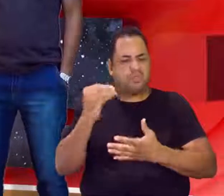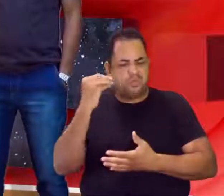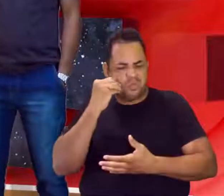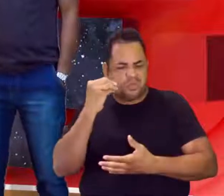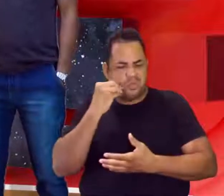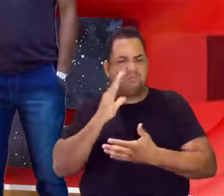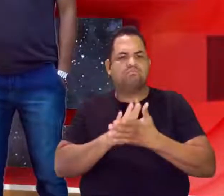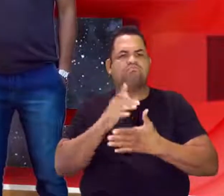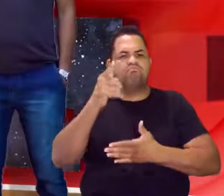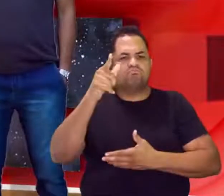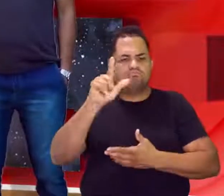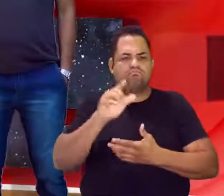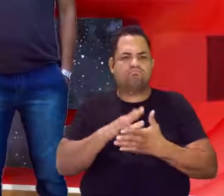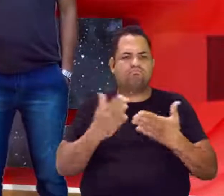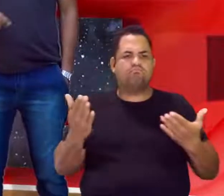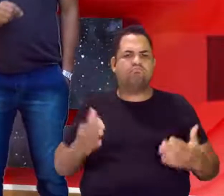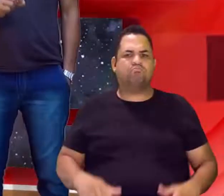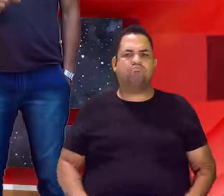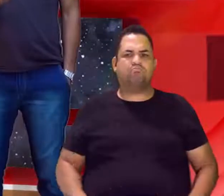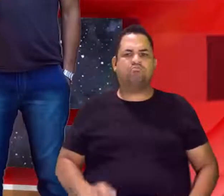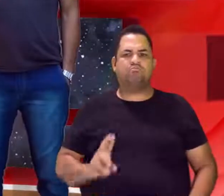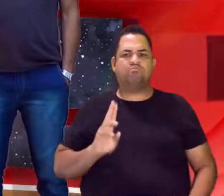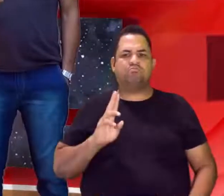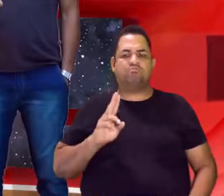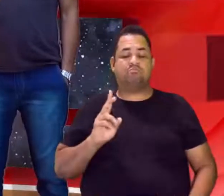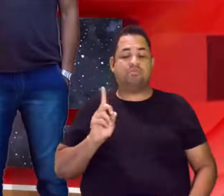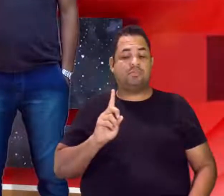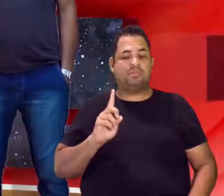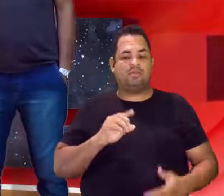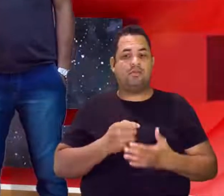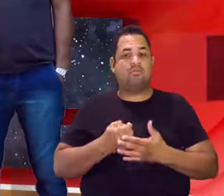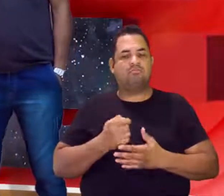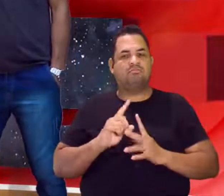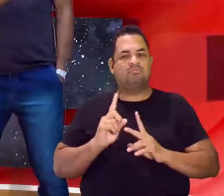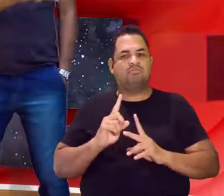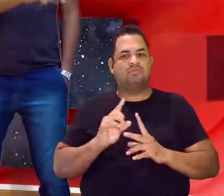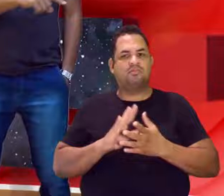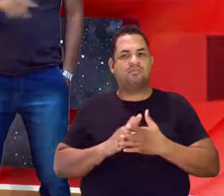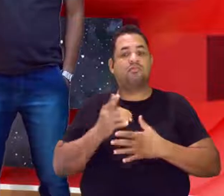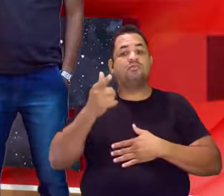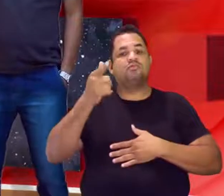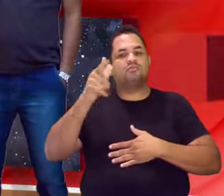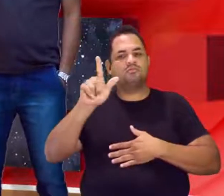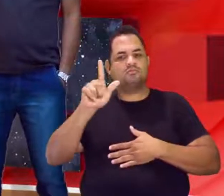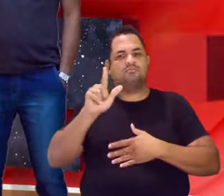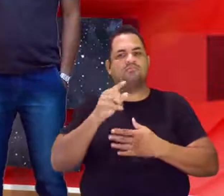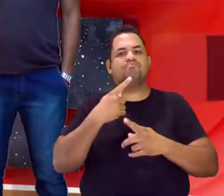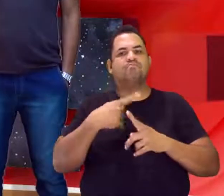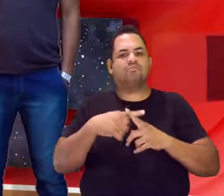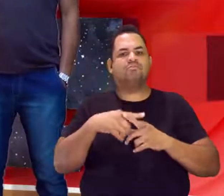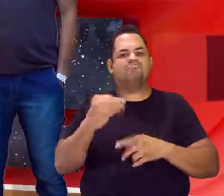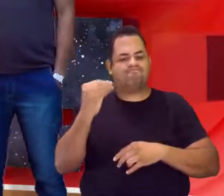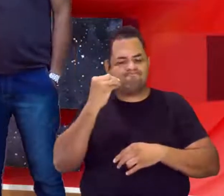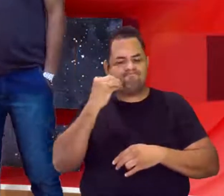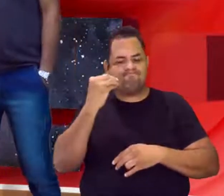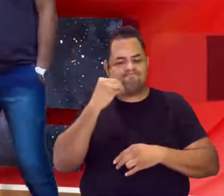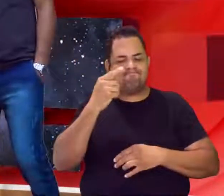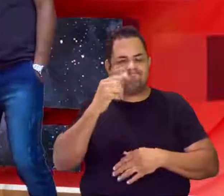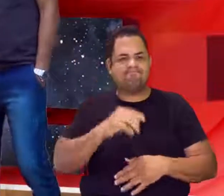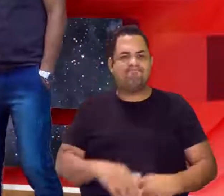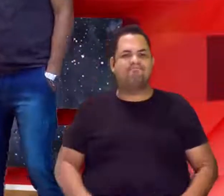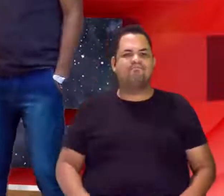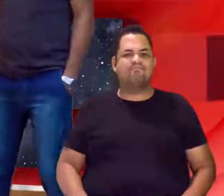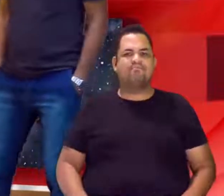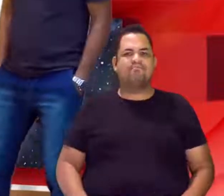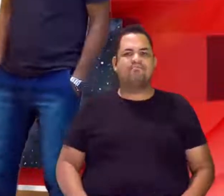tentaram, como é que é? Eu nunca sei, né? Ditado popular, eu só Nem peço. todos que tentaram conseguiram, mas os que conseguiram... Foi porque tentaram. Isso mesmo, adorei,